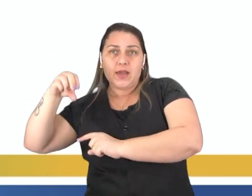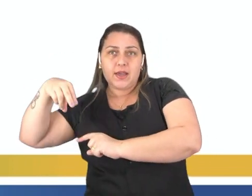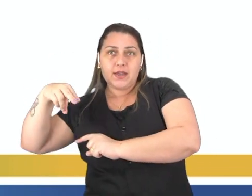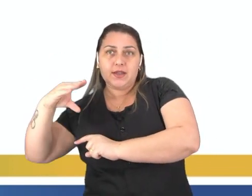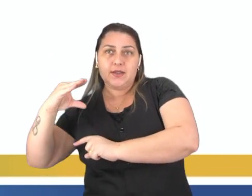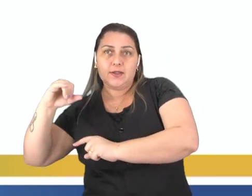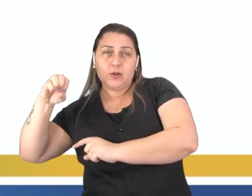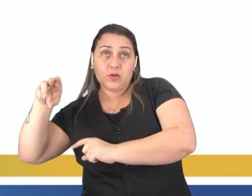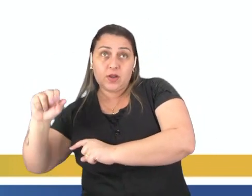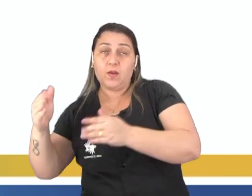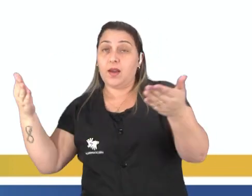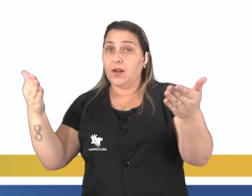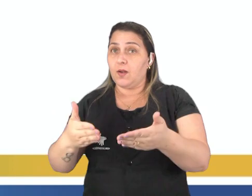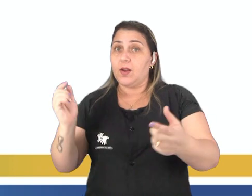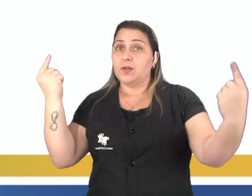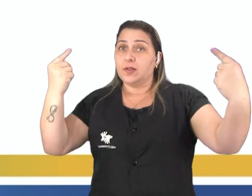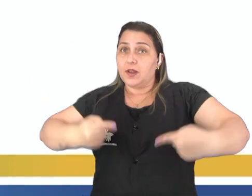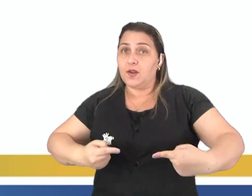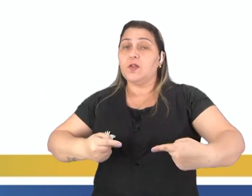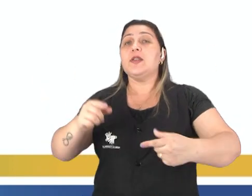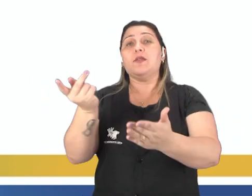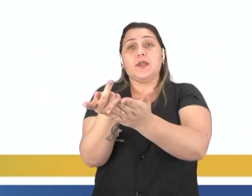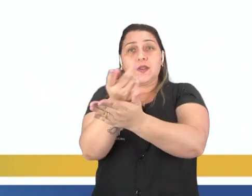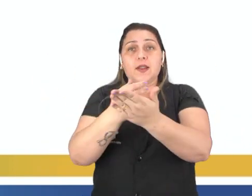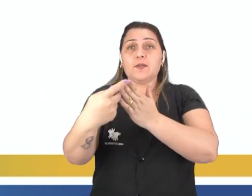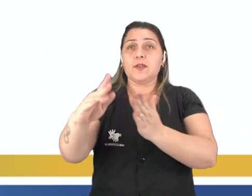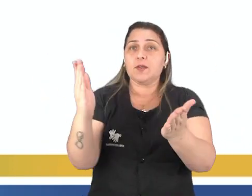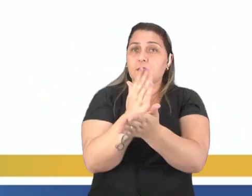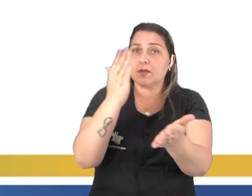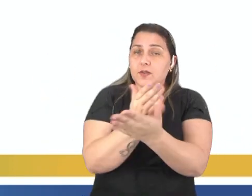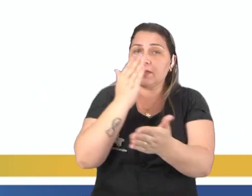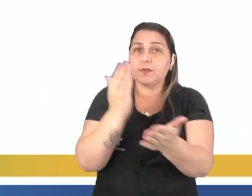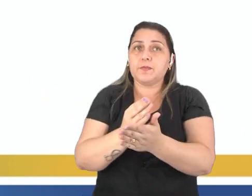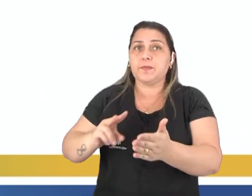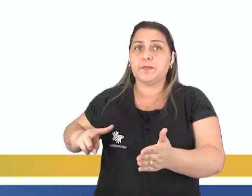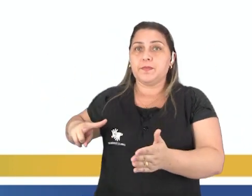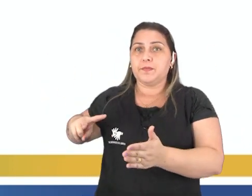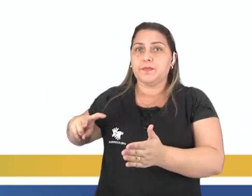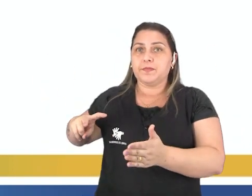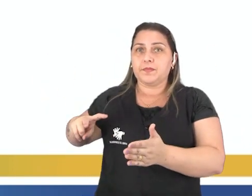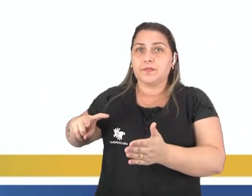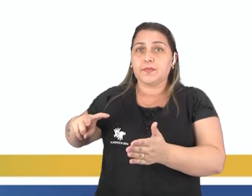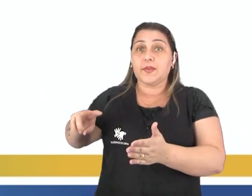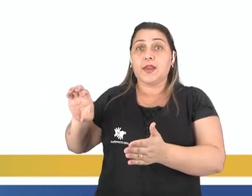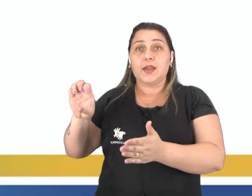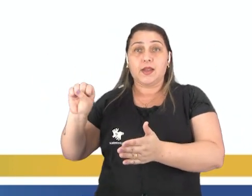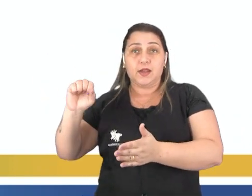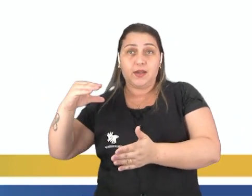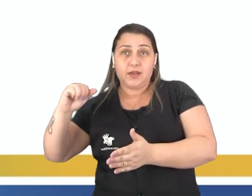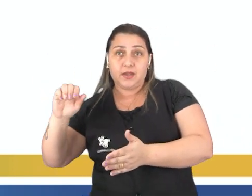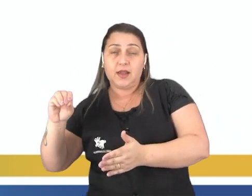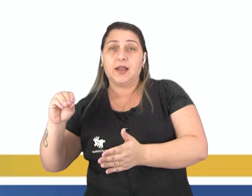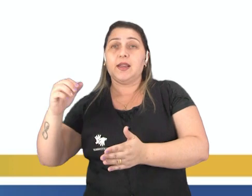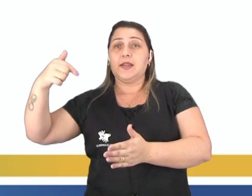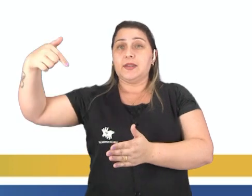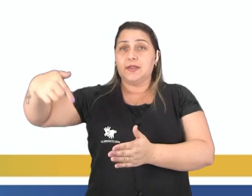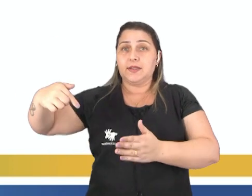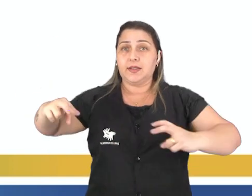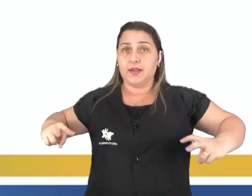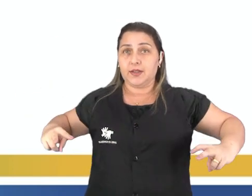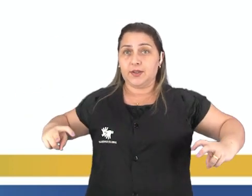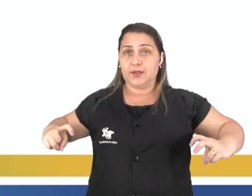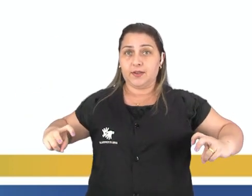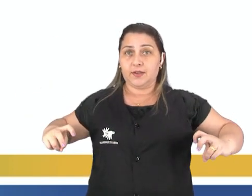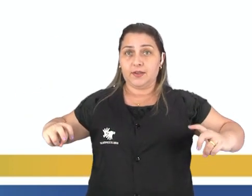caderno uma escada que sobe e desce. Você vai colocar aí 7 degraus em cada lado, certo? Se você